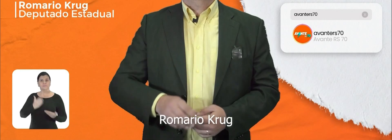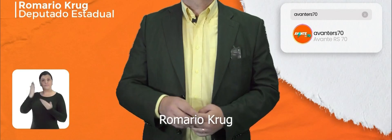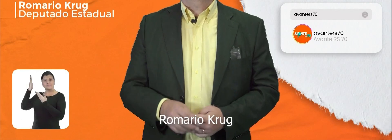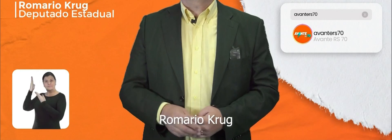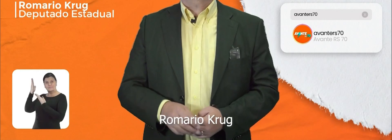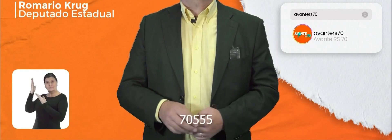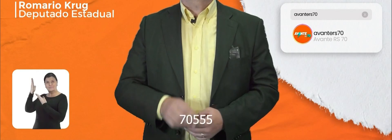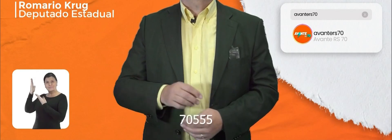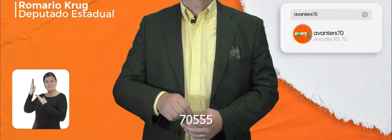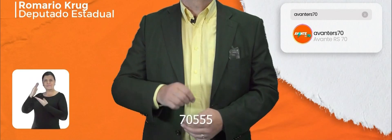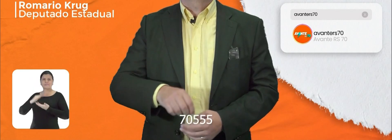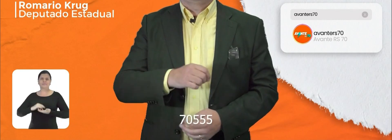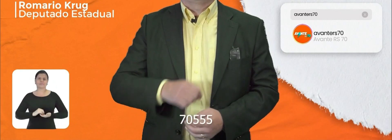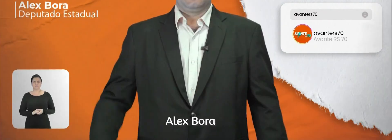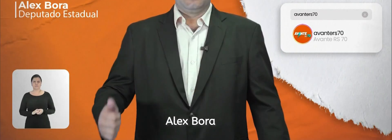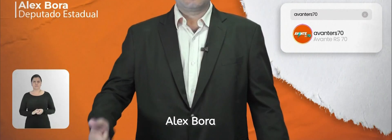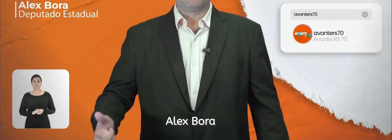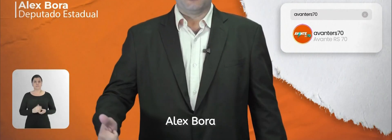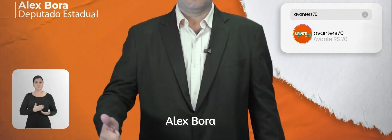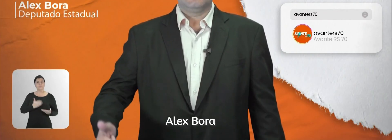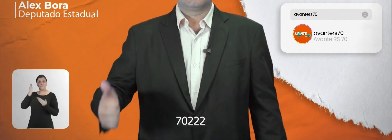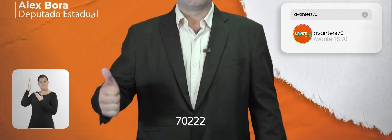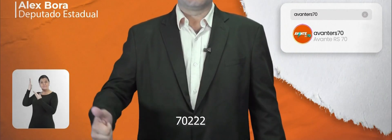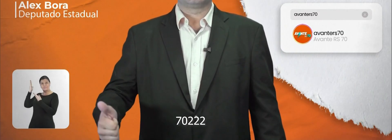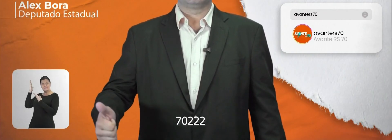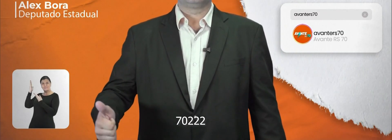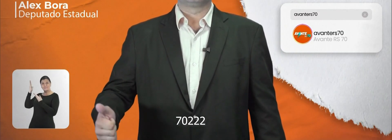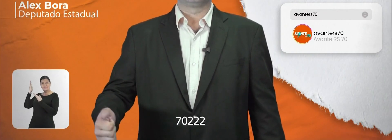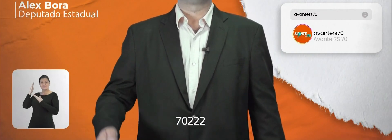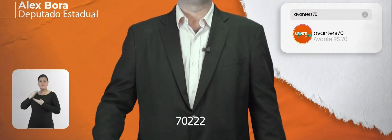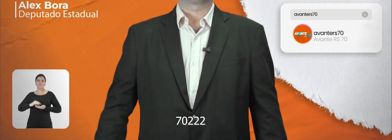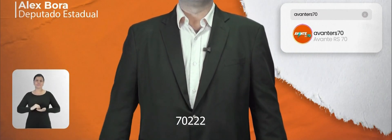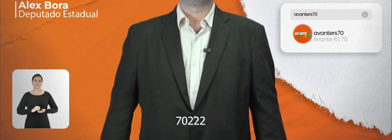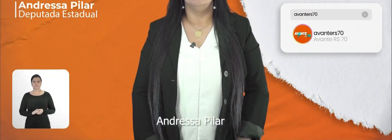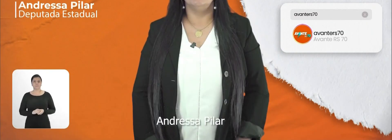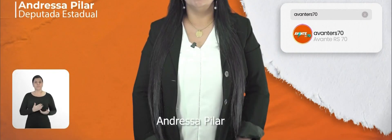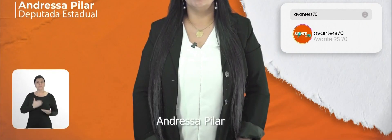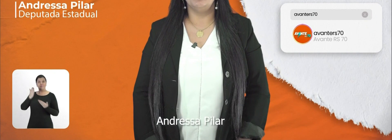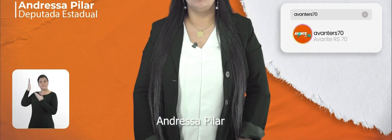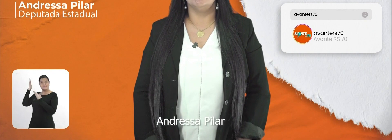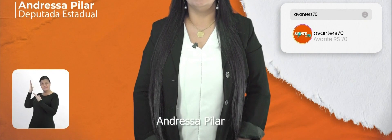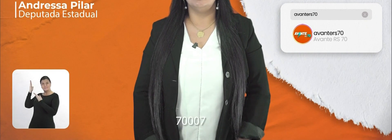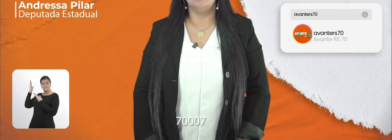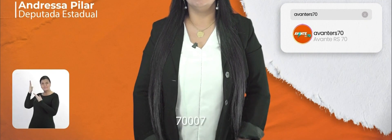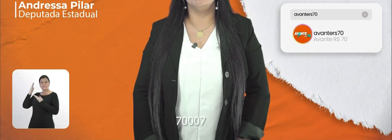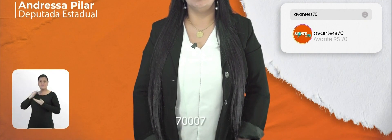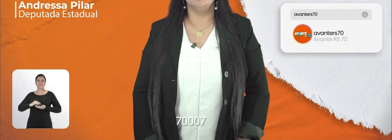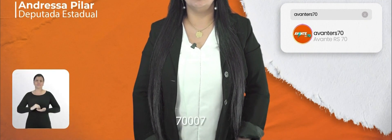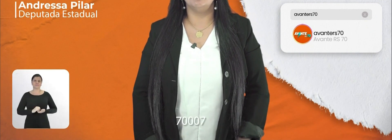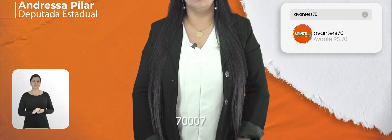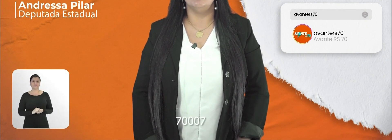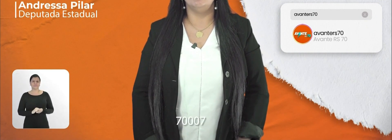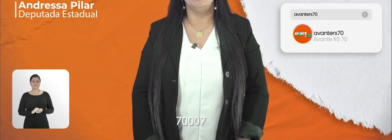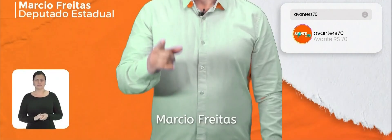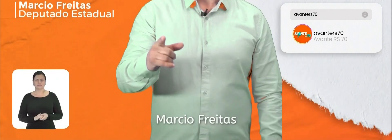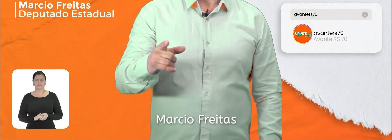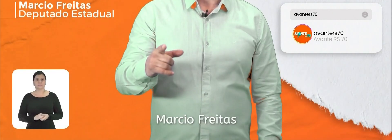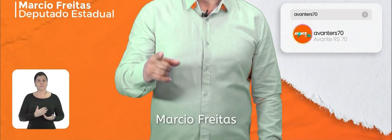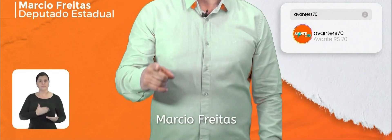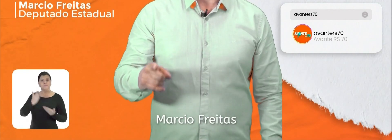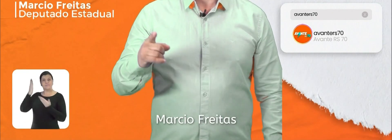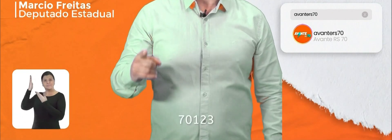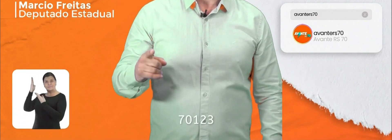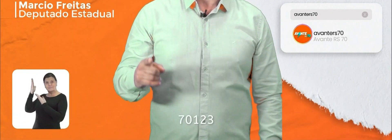Romário Krug, 70.555. Alex Bora, 70.222. Andressa Pilar, 70.007.